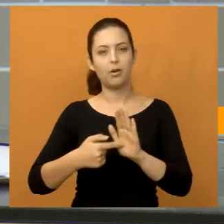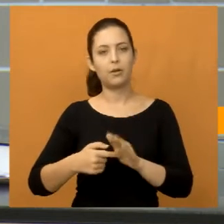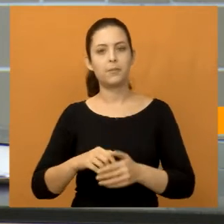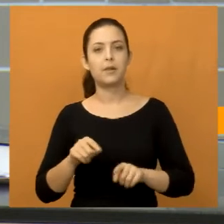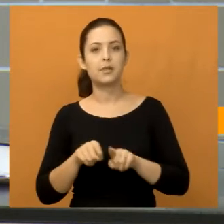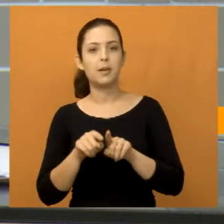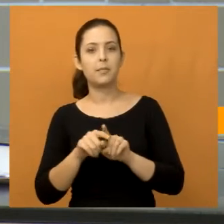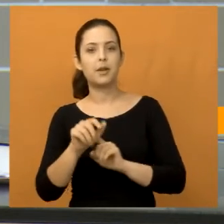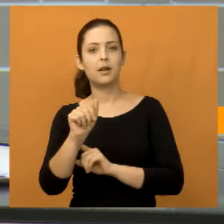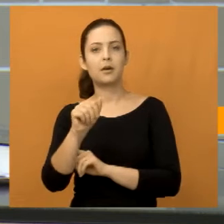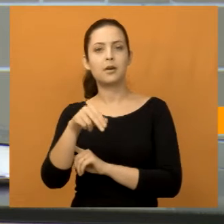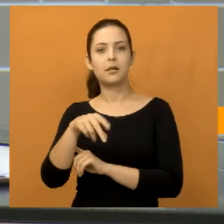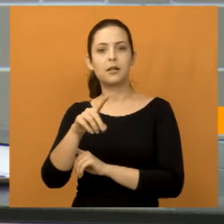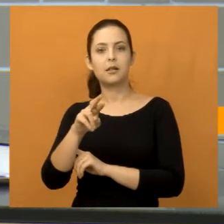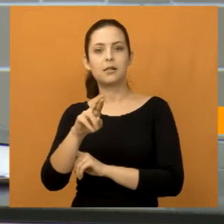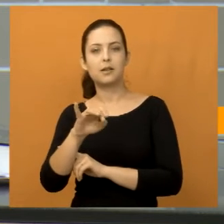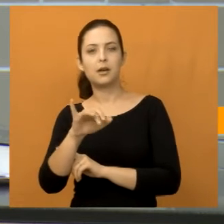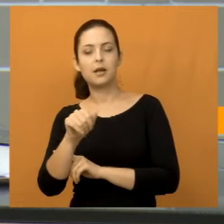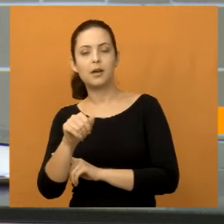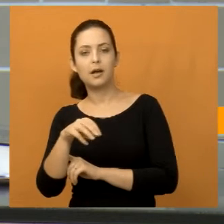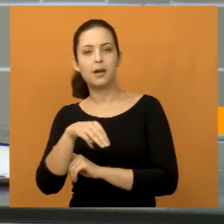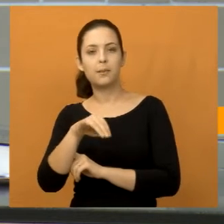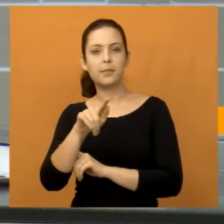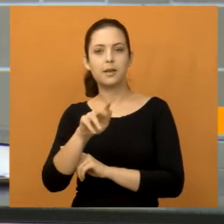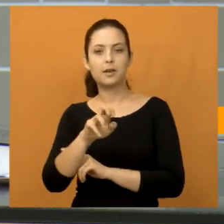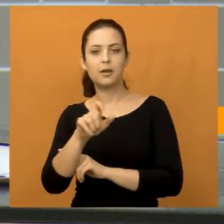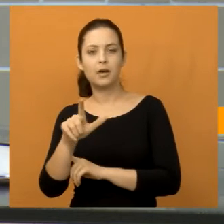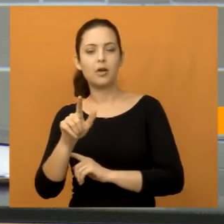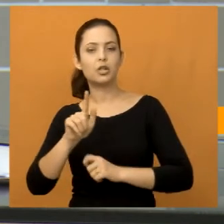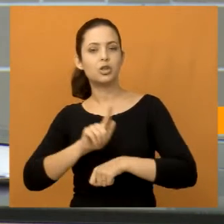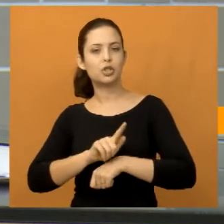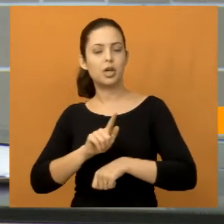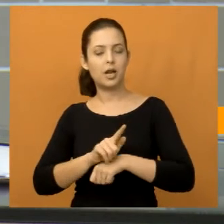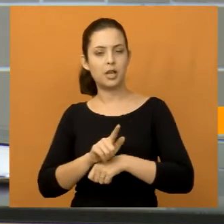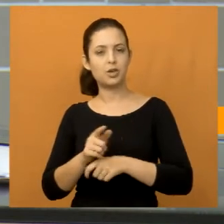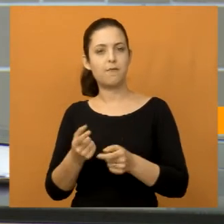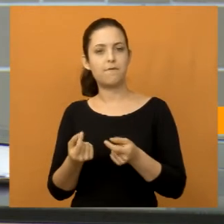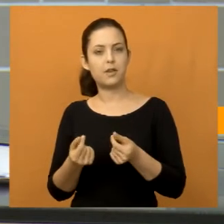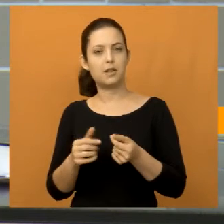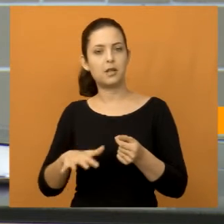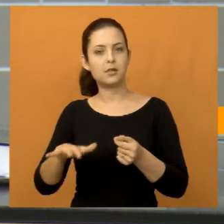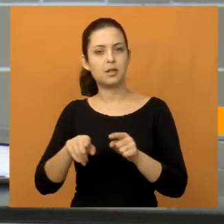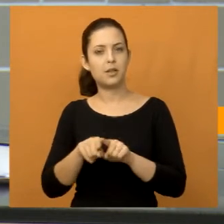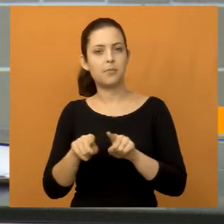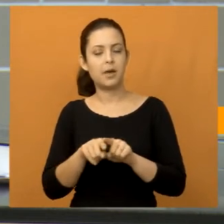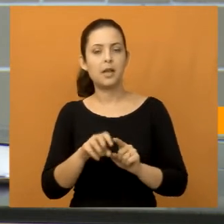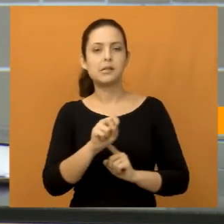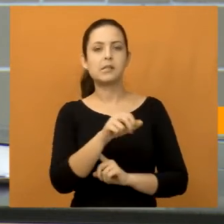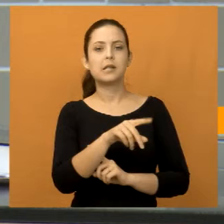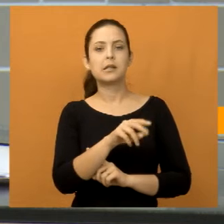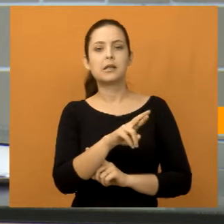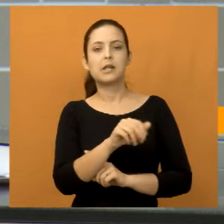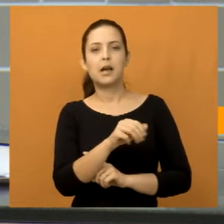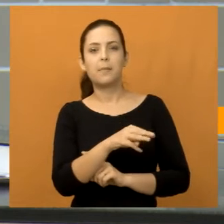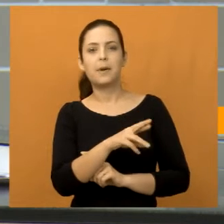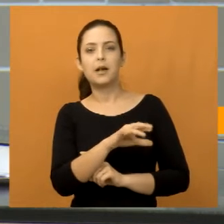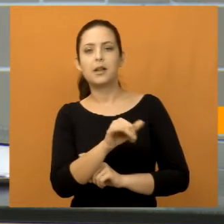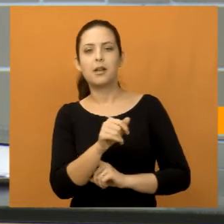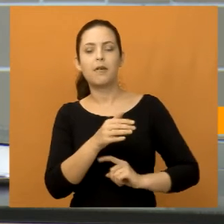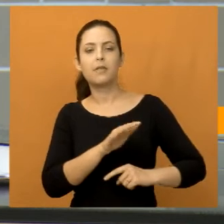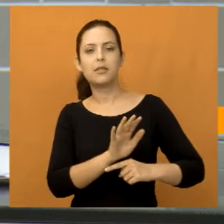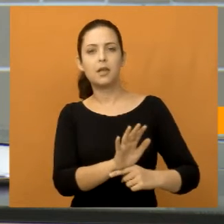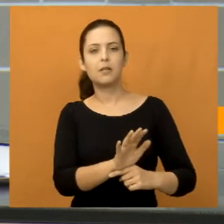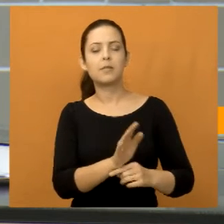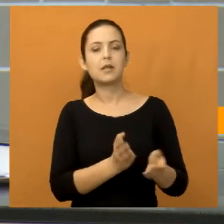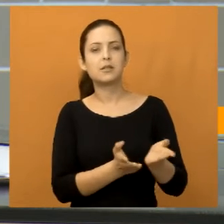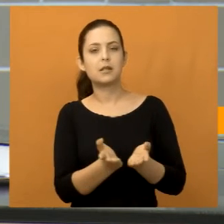Andréia Miguel Rocha Faro, gerente de finanças da Fundação Prolar, e Sandra Maria da Silva, auxiliar de